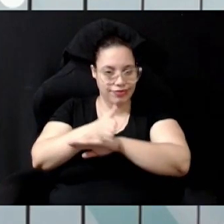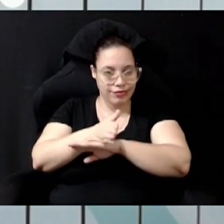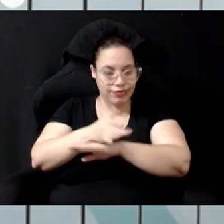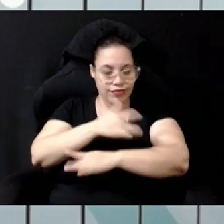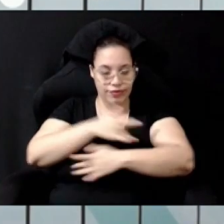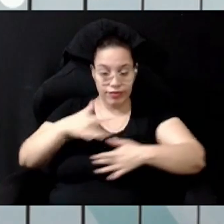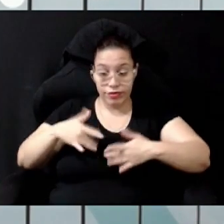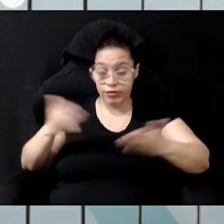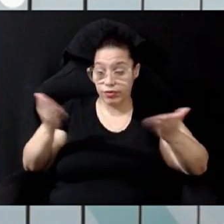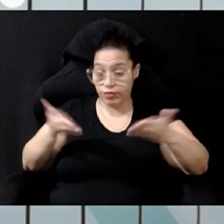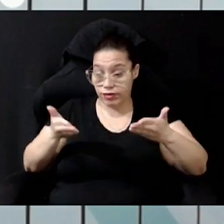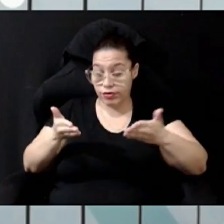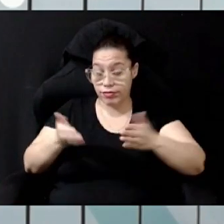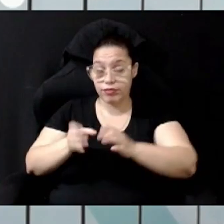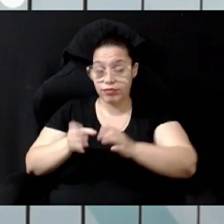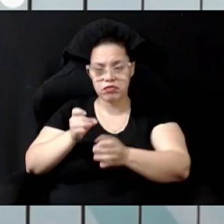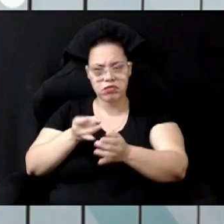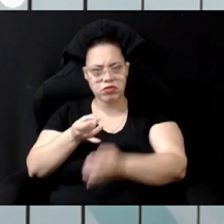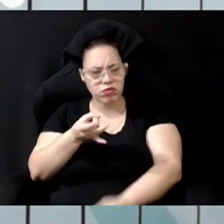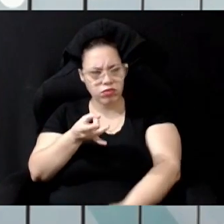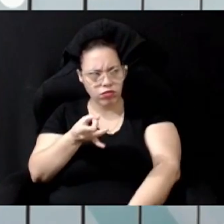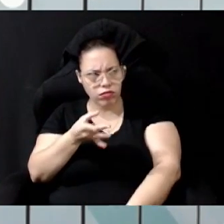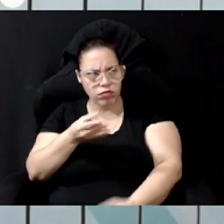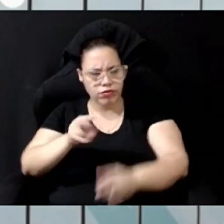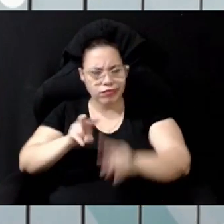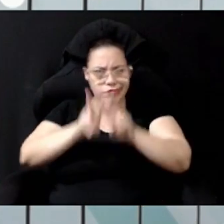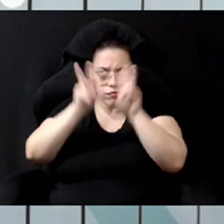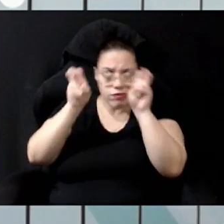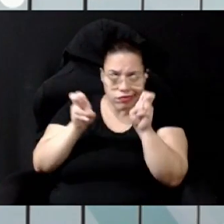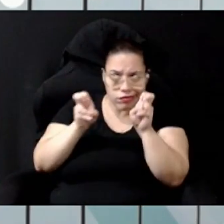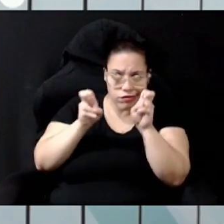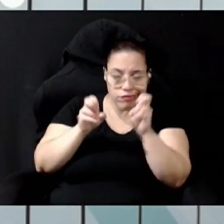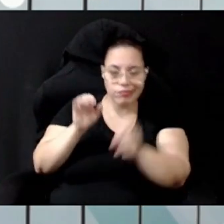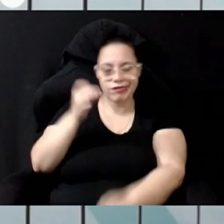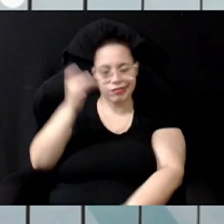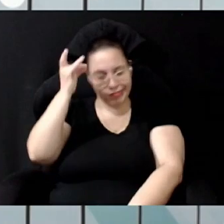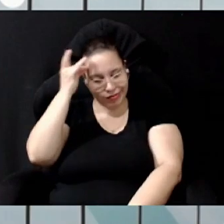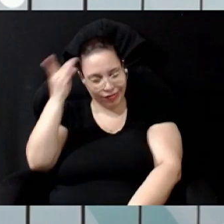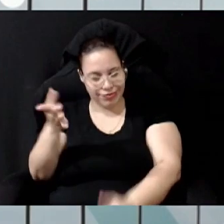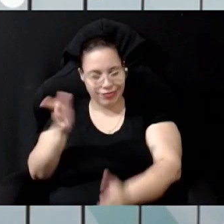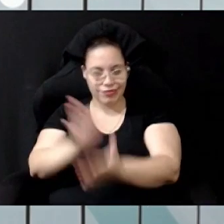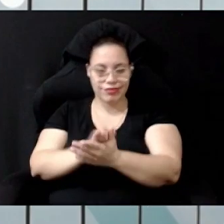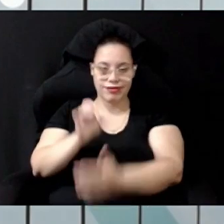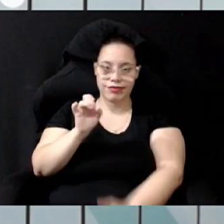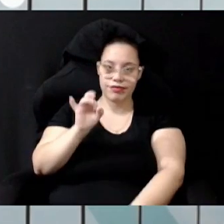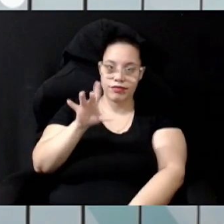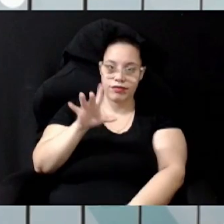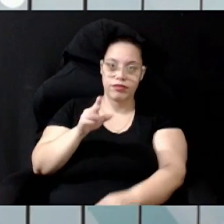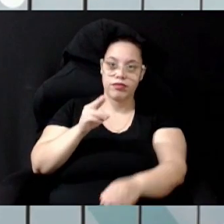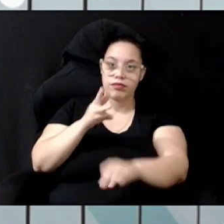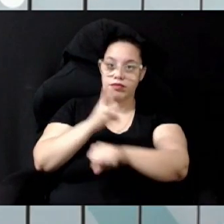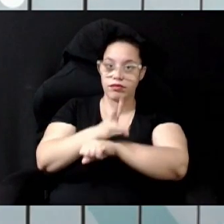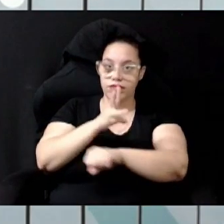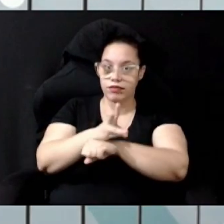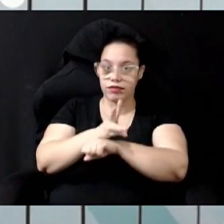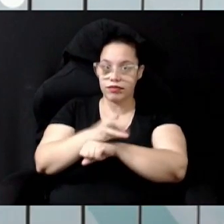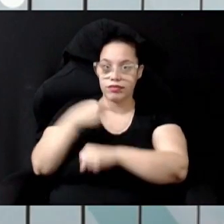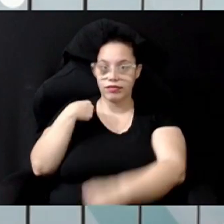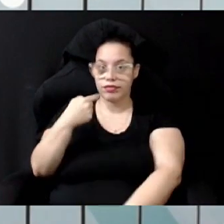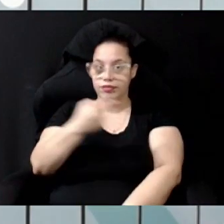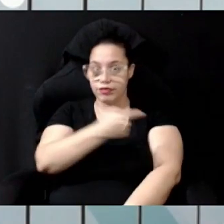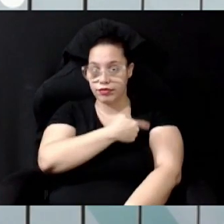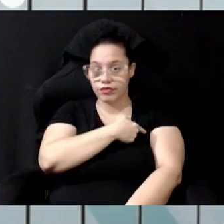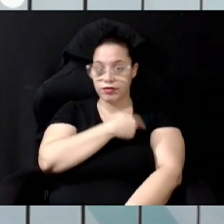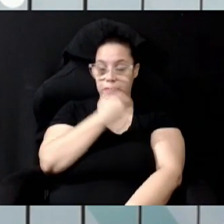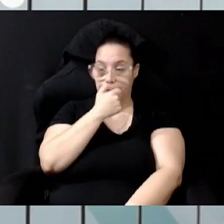e sugerir um tema para o nosso programa é bem fácil. É só entrar em contato pelo nosso WhatsApp. O DDD